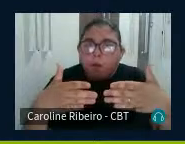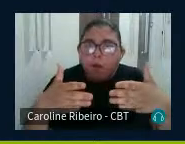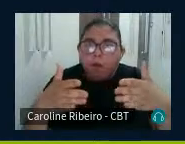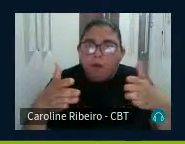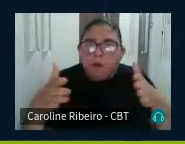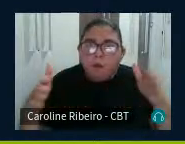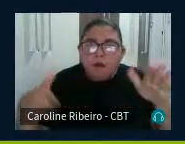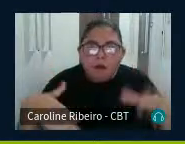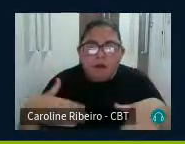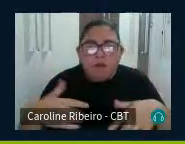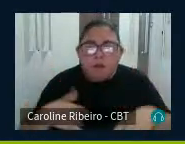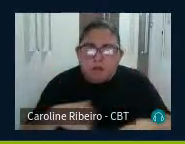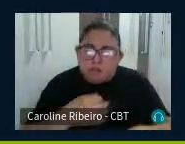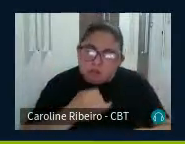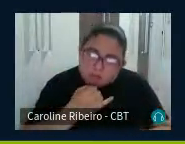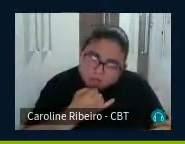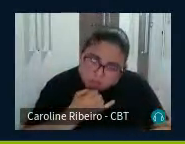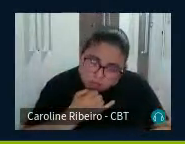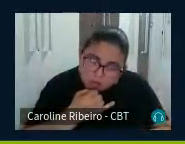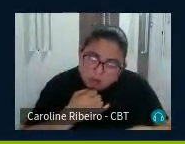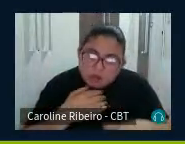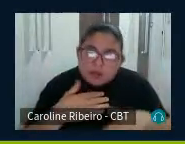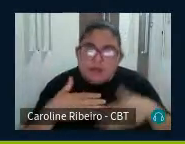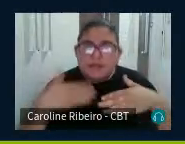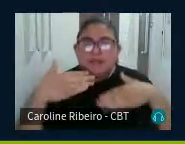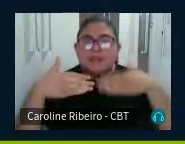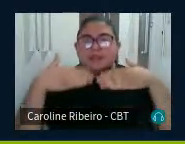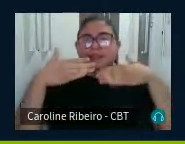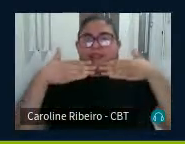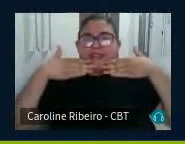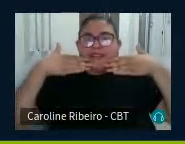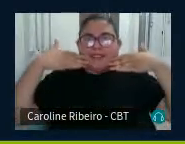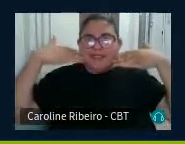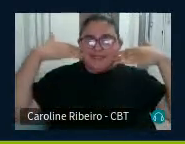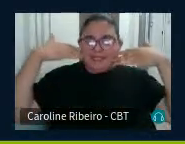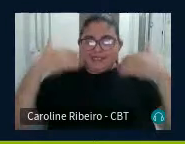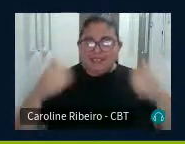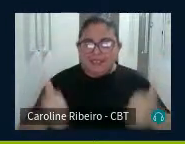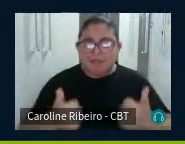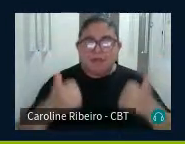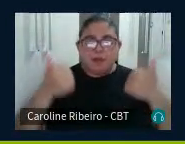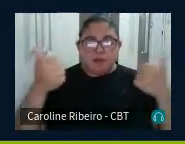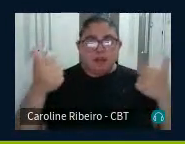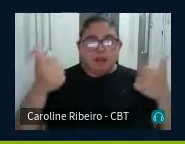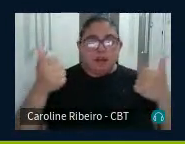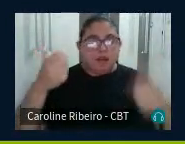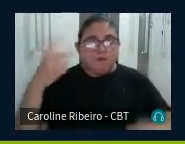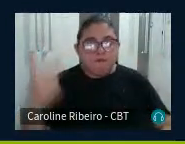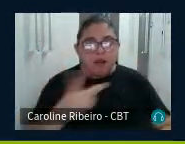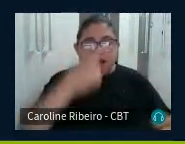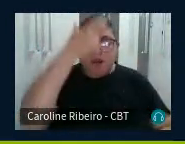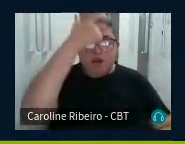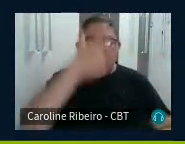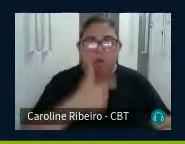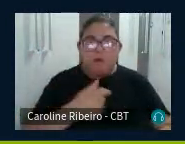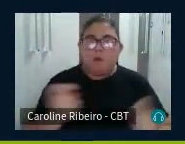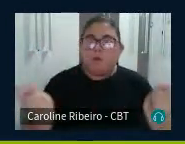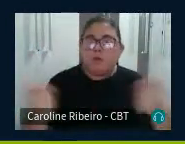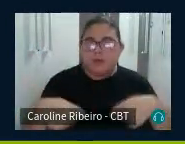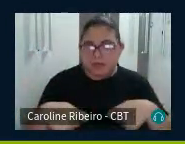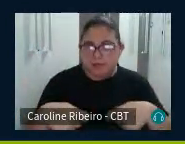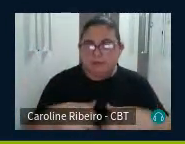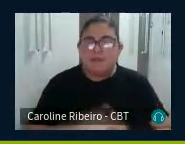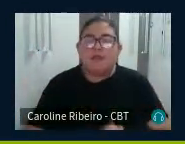levanta. E você vai dando mais valor, que você tem capacidade. A maturidade, você